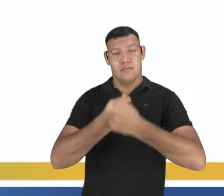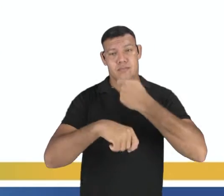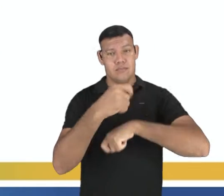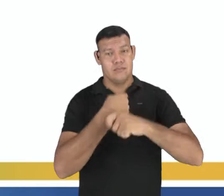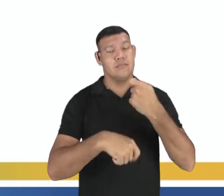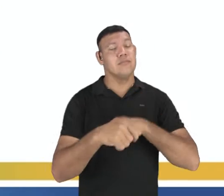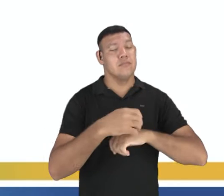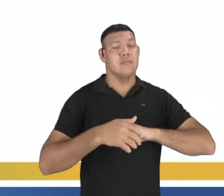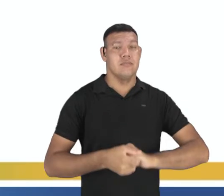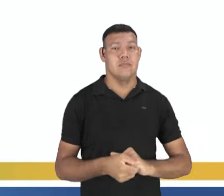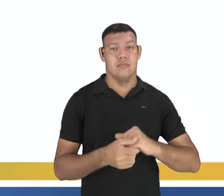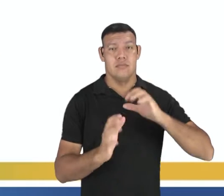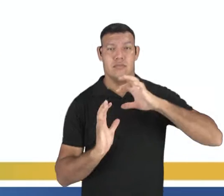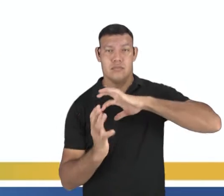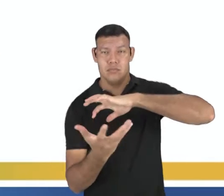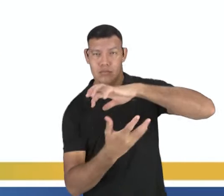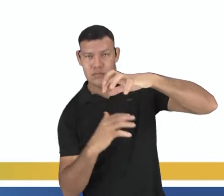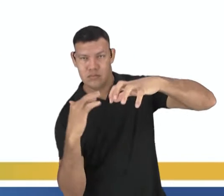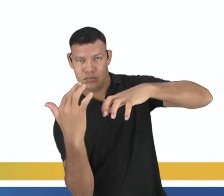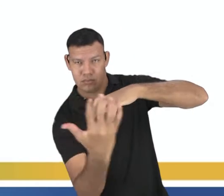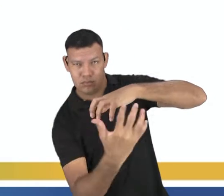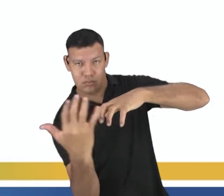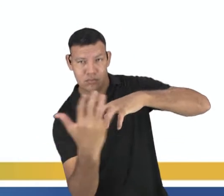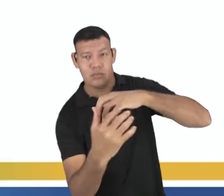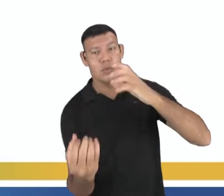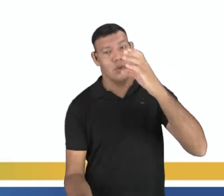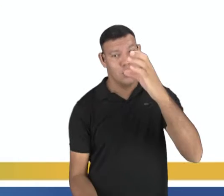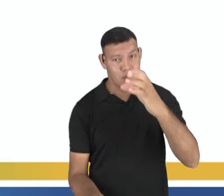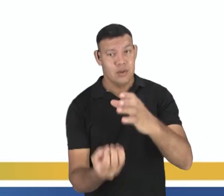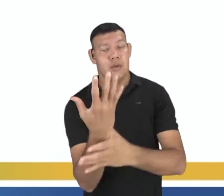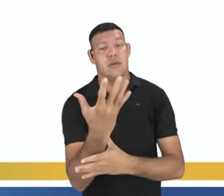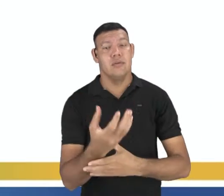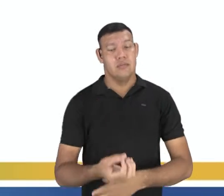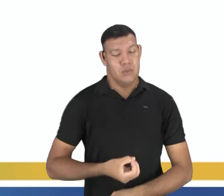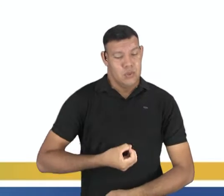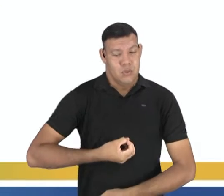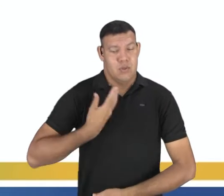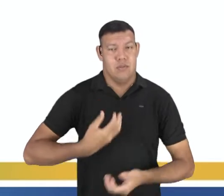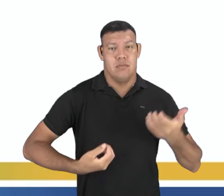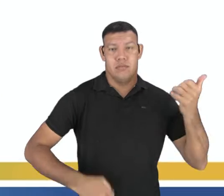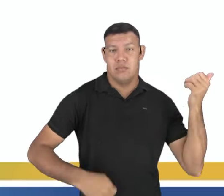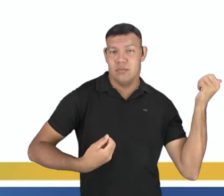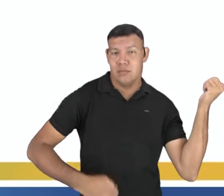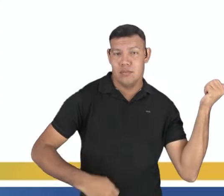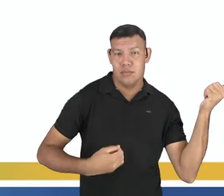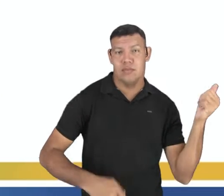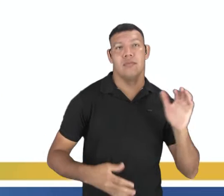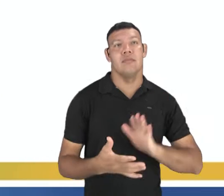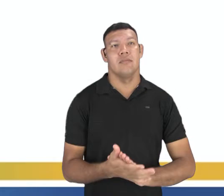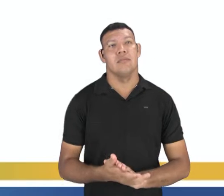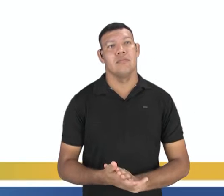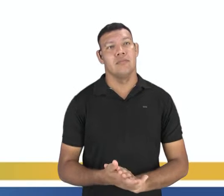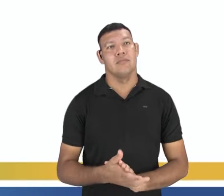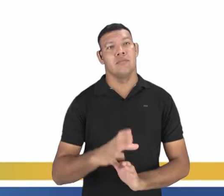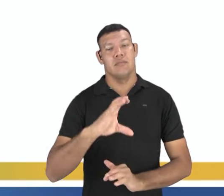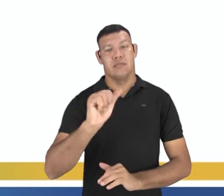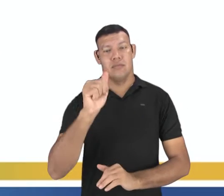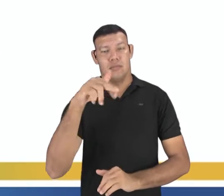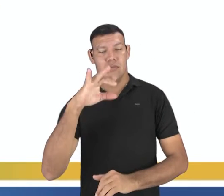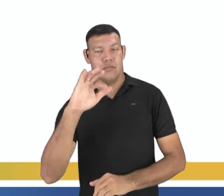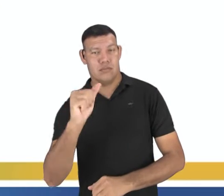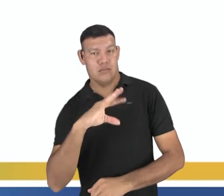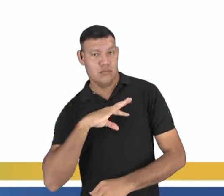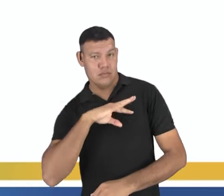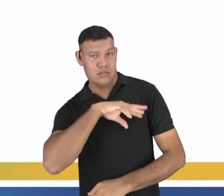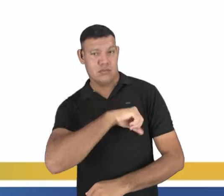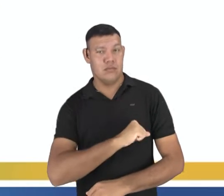no Ocidente. Nesse contexto, surgiram as cantigas trovadorescas ou provençais. São elas cantigas de amor, de